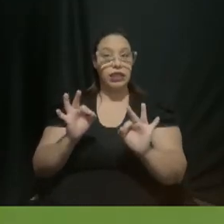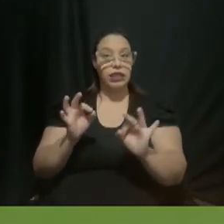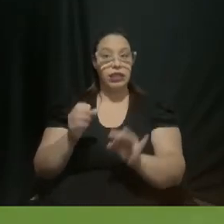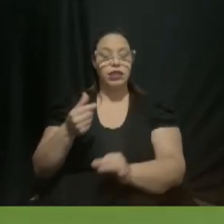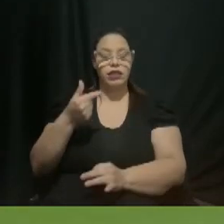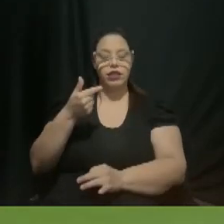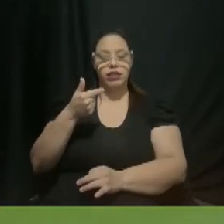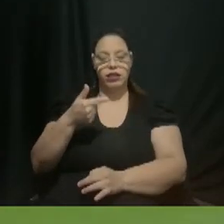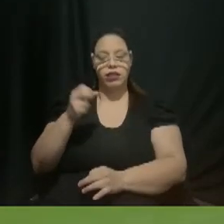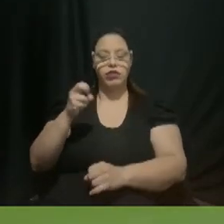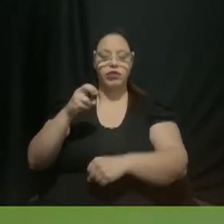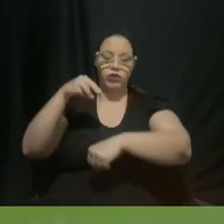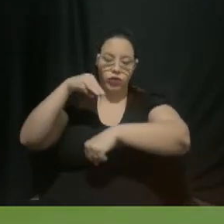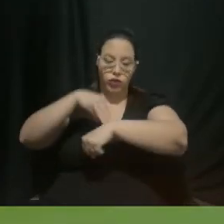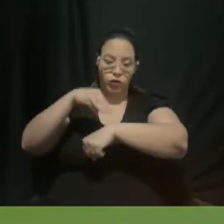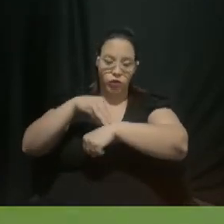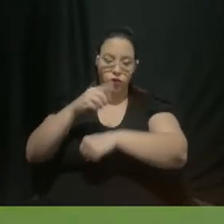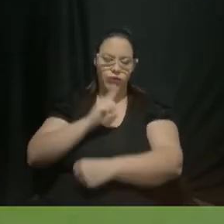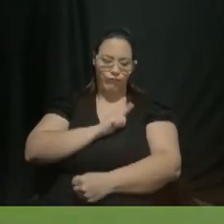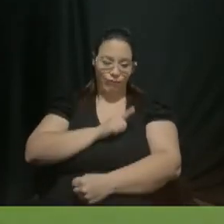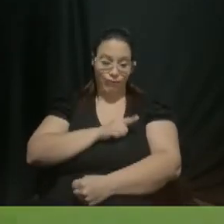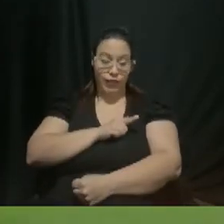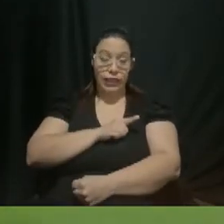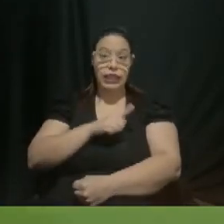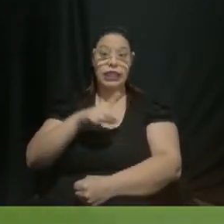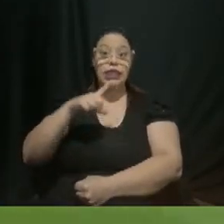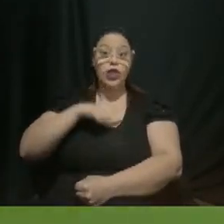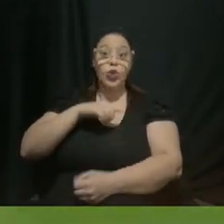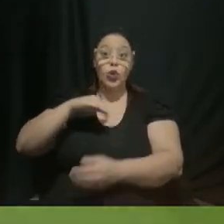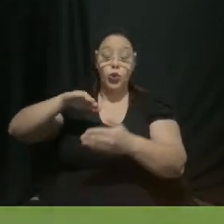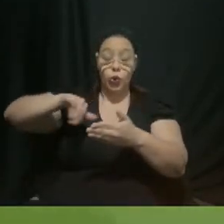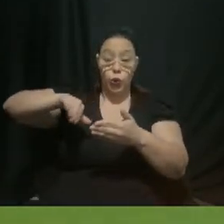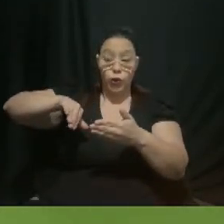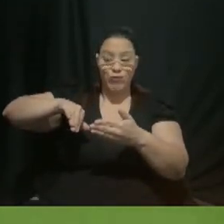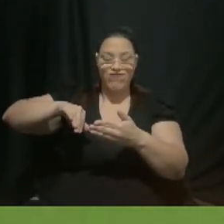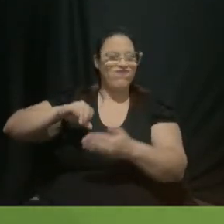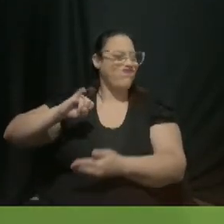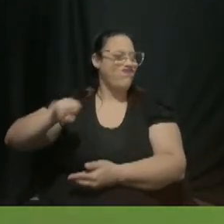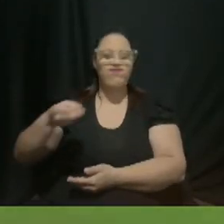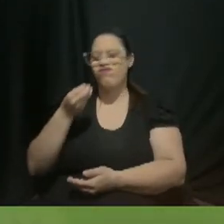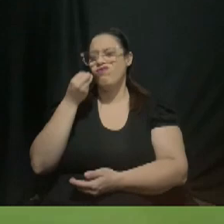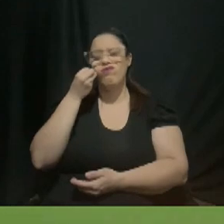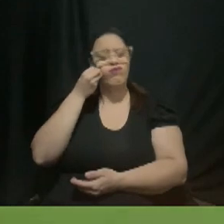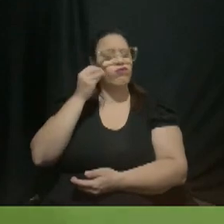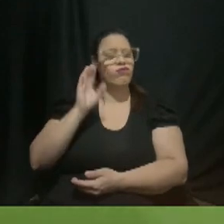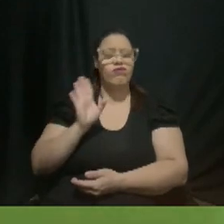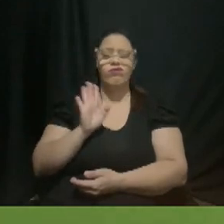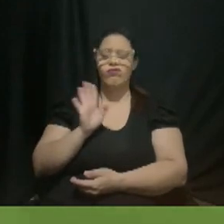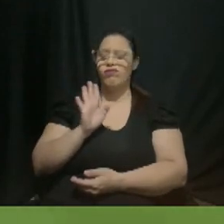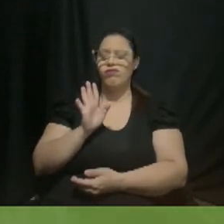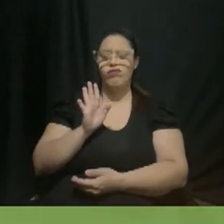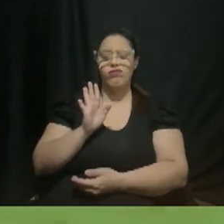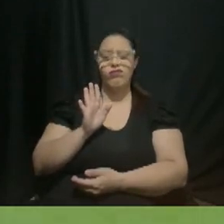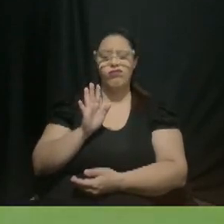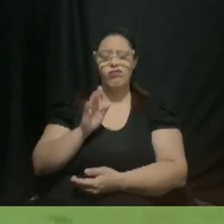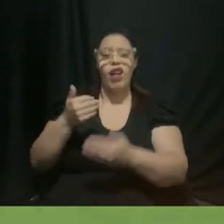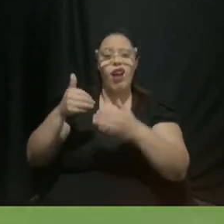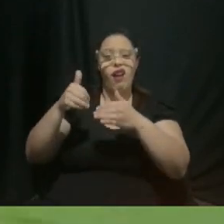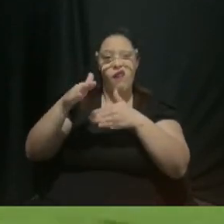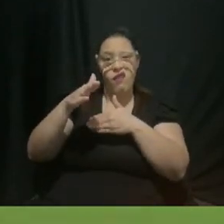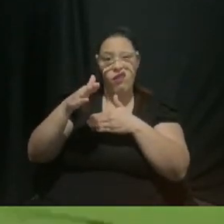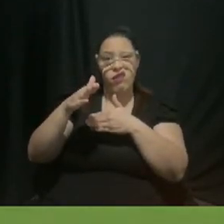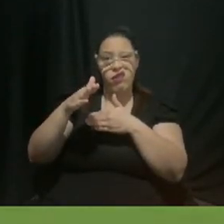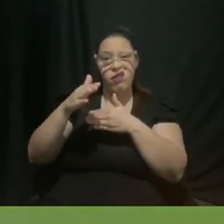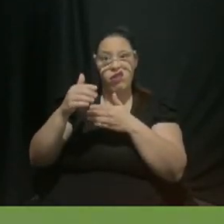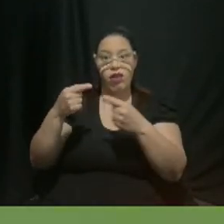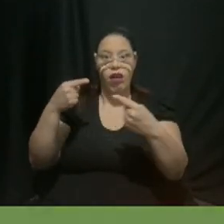minutos o Guarani tinha escanteio, não aproveitou. E um chutão pra frente virou contra-ataque para o